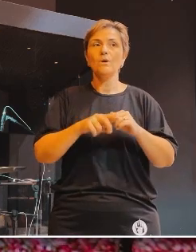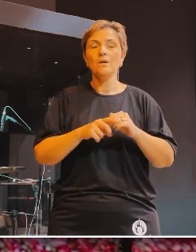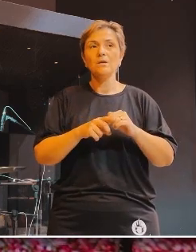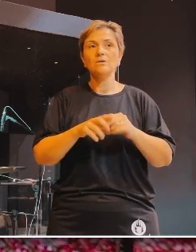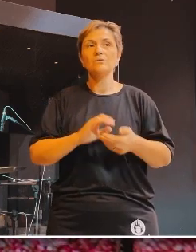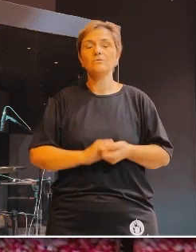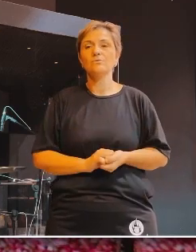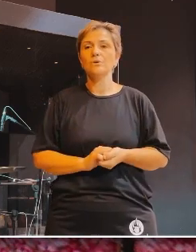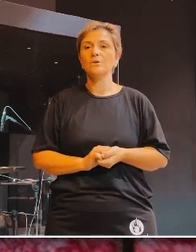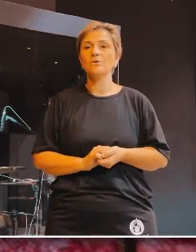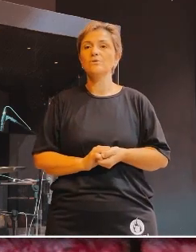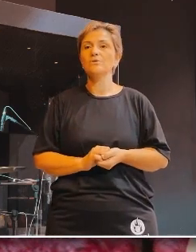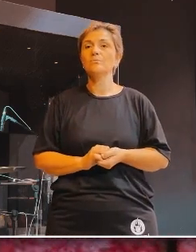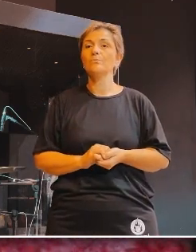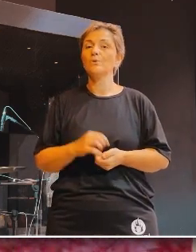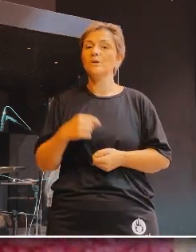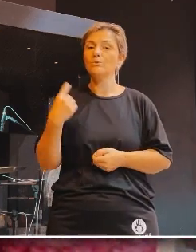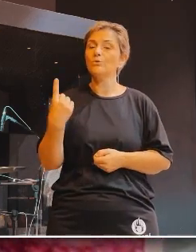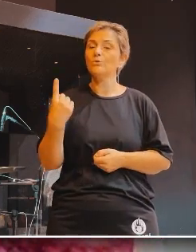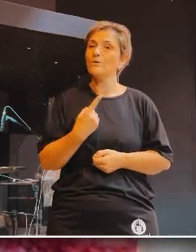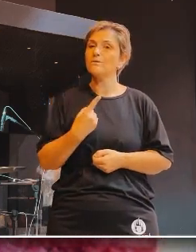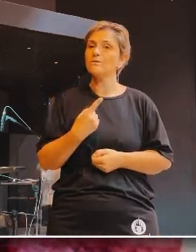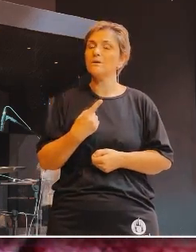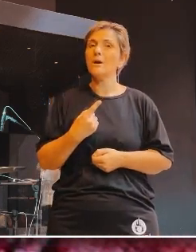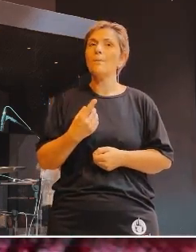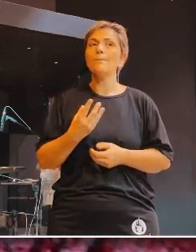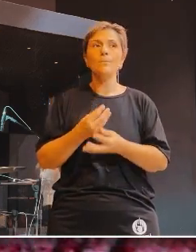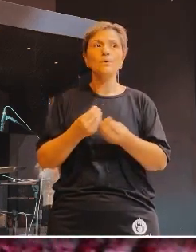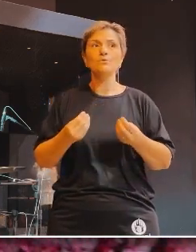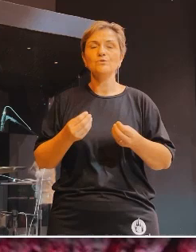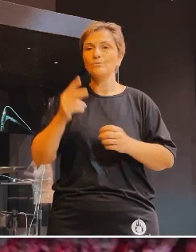muitos, egoístas.